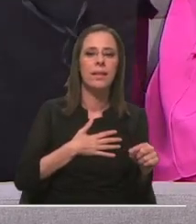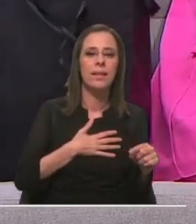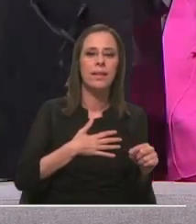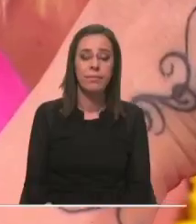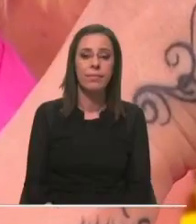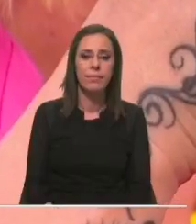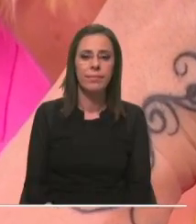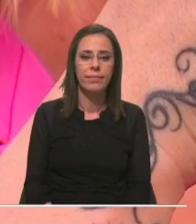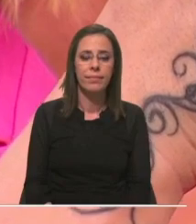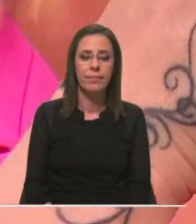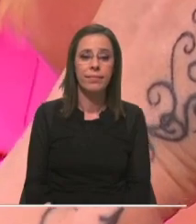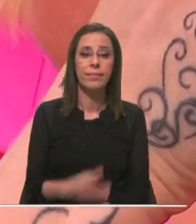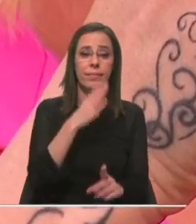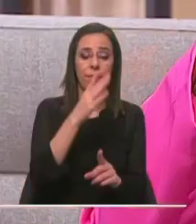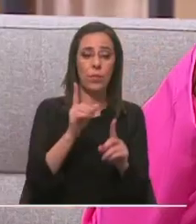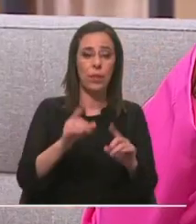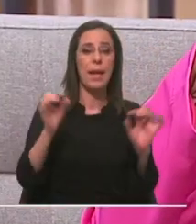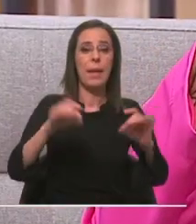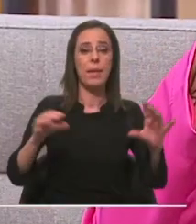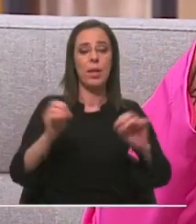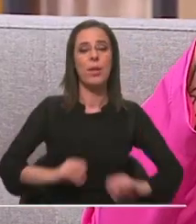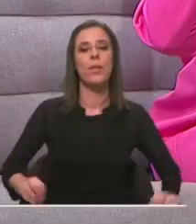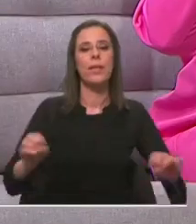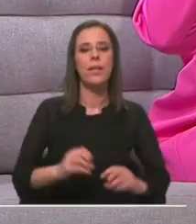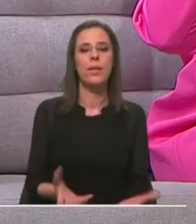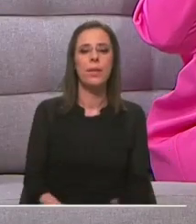tem. No dia que vos disserem que a magia não existe.